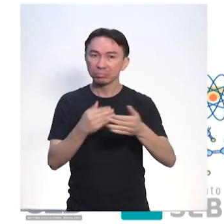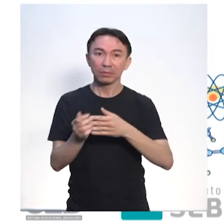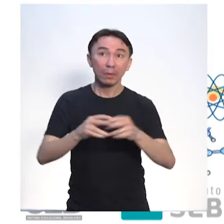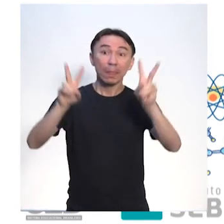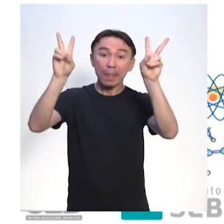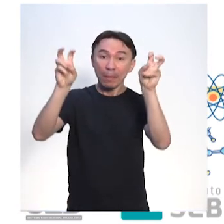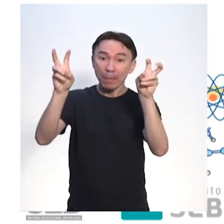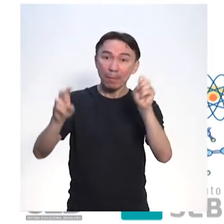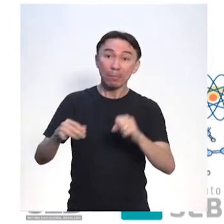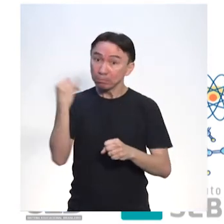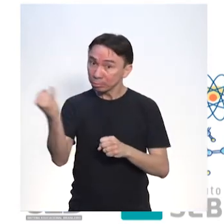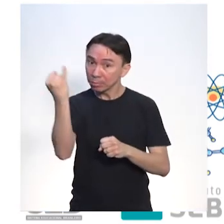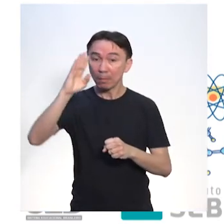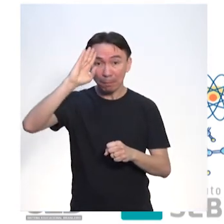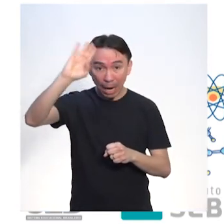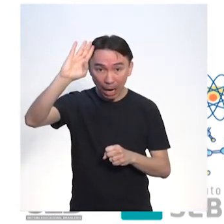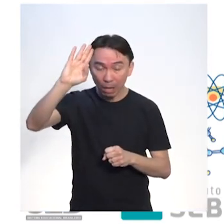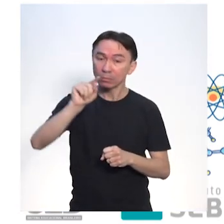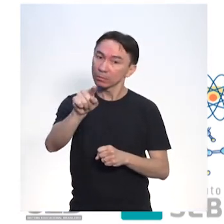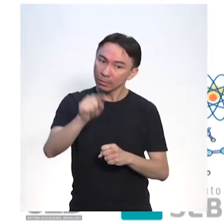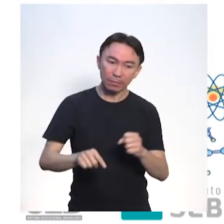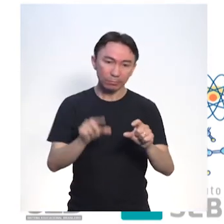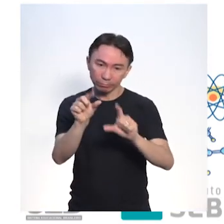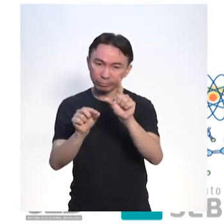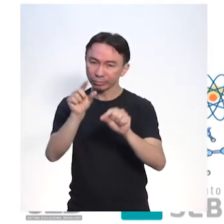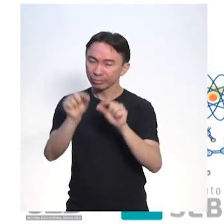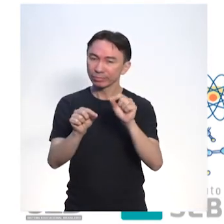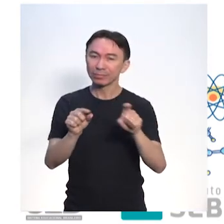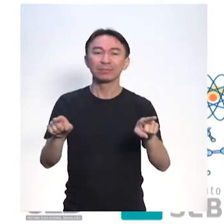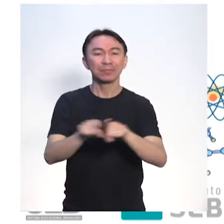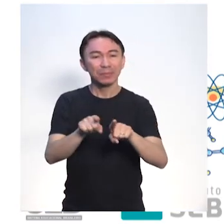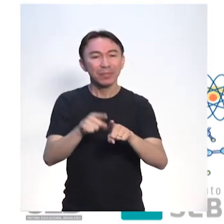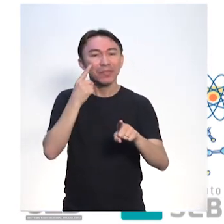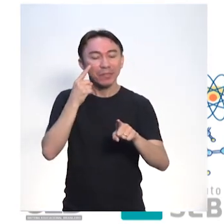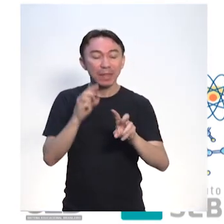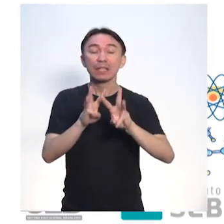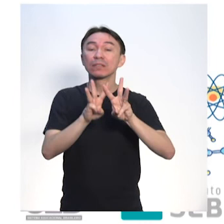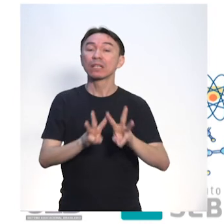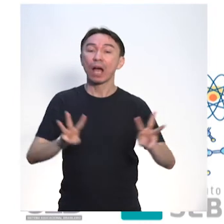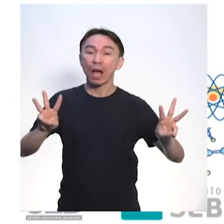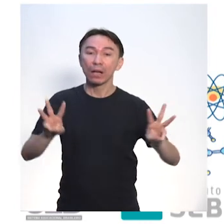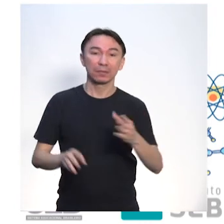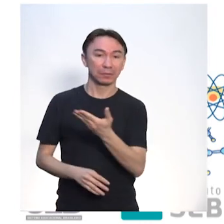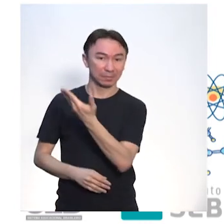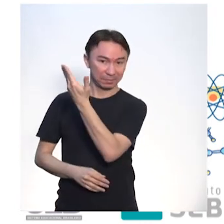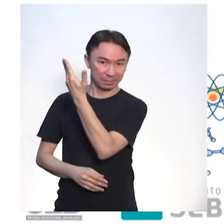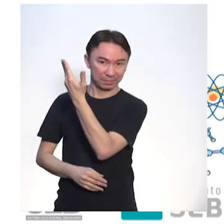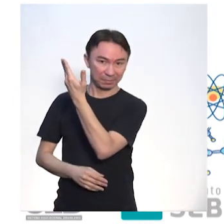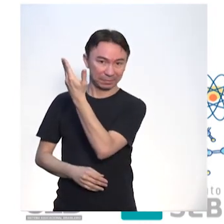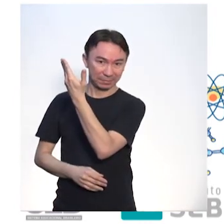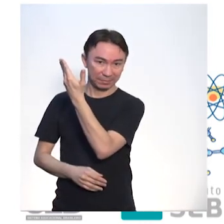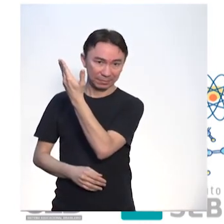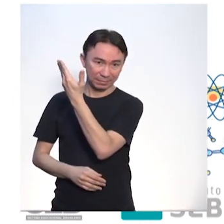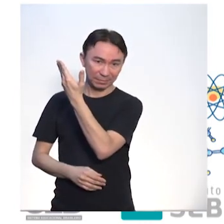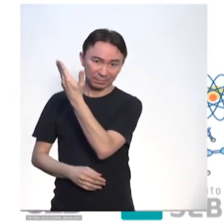importantes. Em cima disso, gente, olha o endereço aí no site. Olha aí no slidezinho.